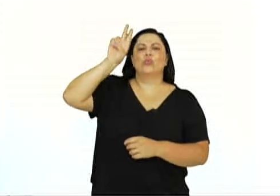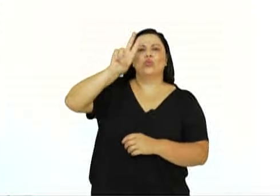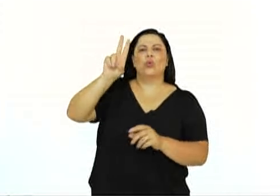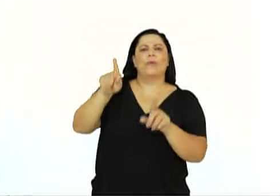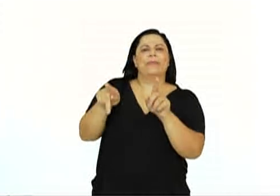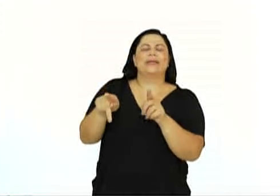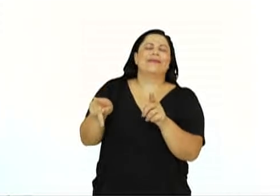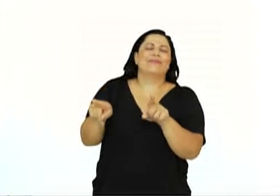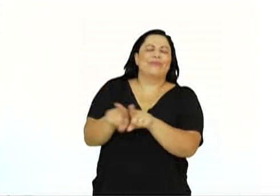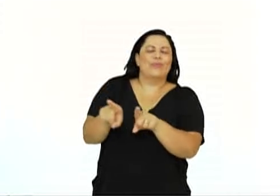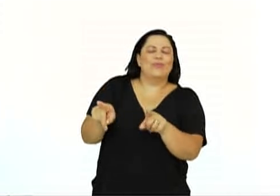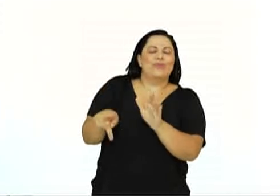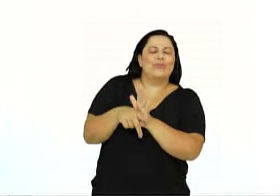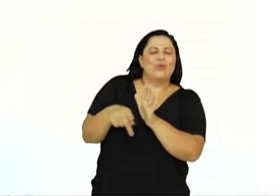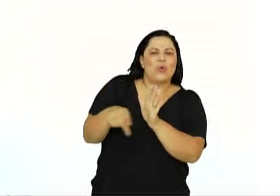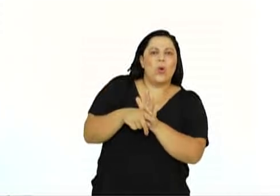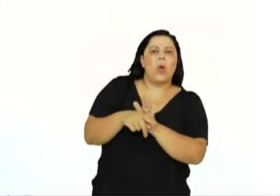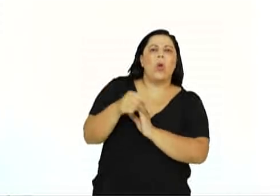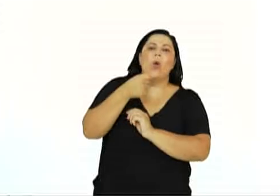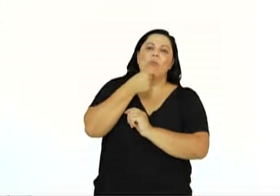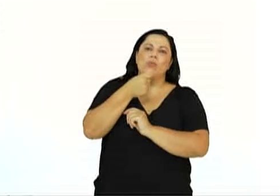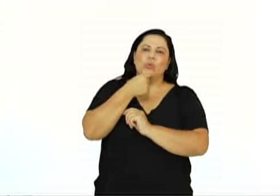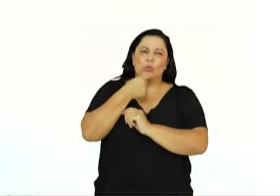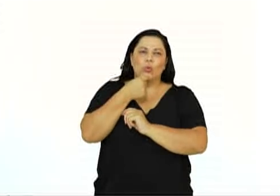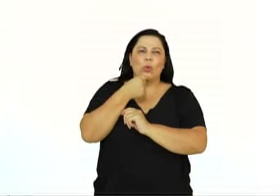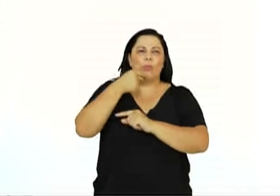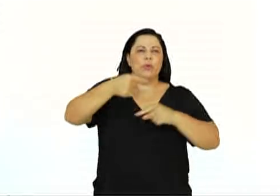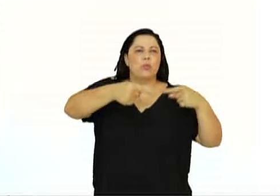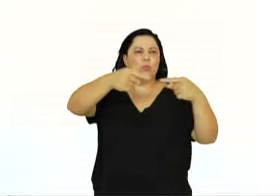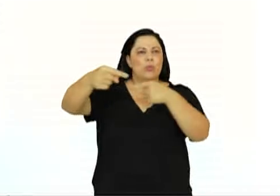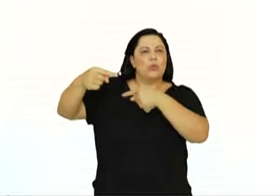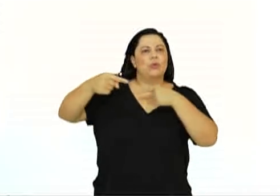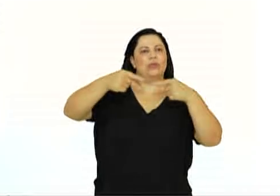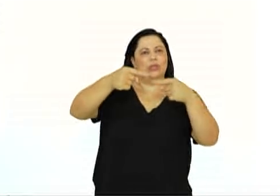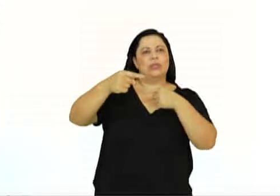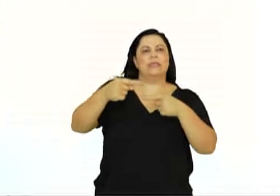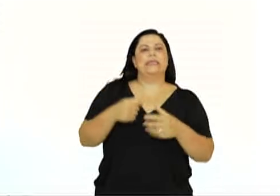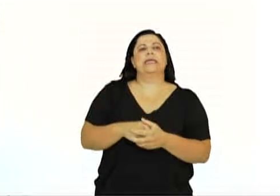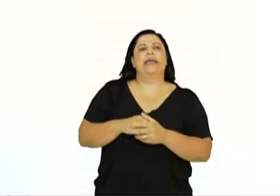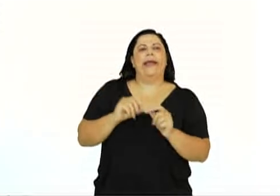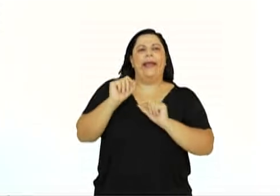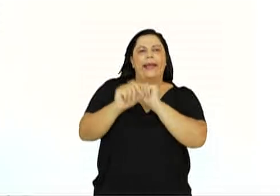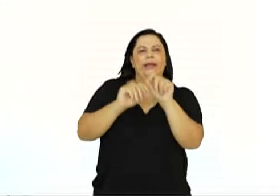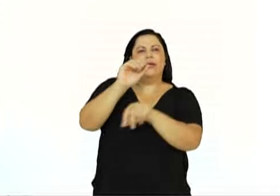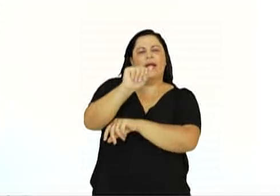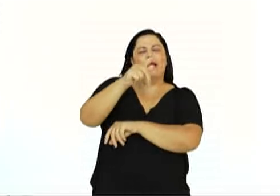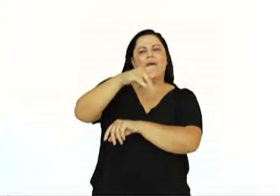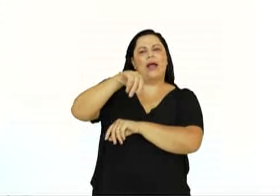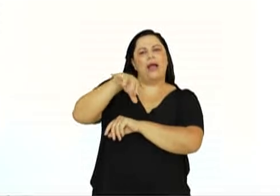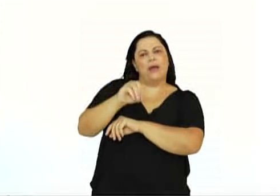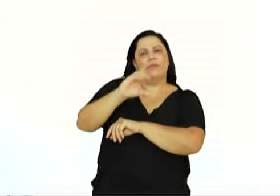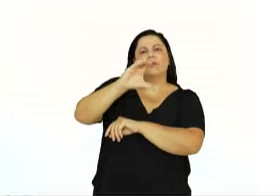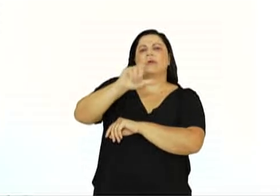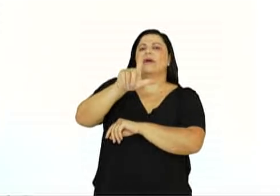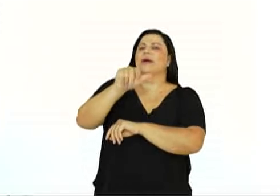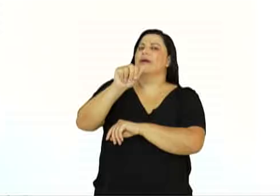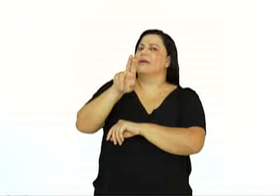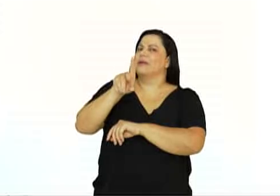Ápio Cláudio Cego, que iniciou a construção dessa estrada no ano 312 a.C.,